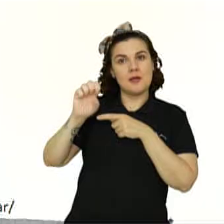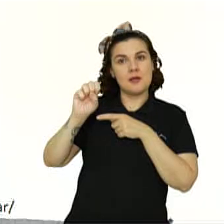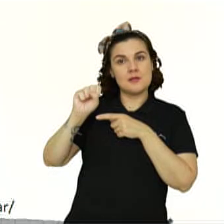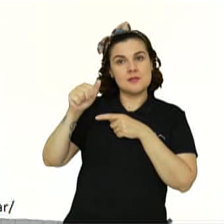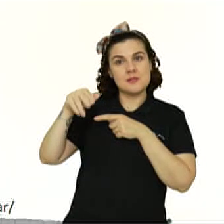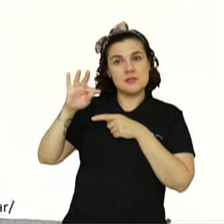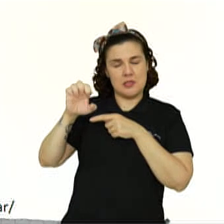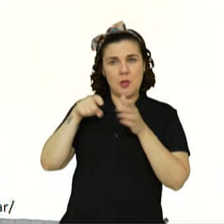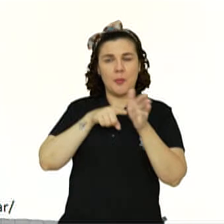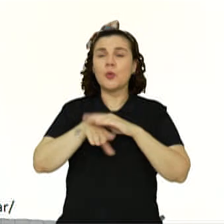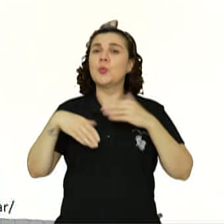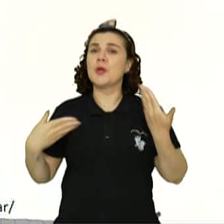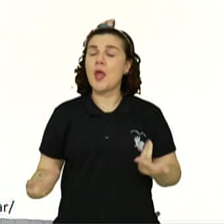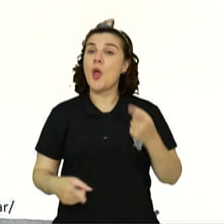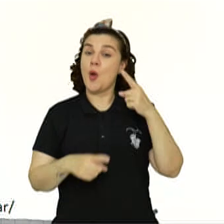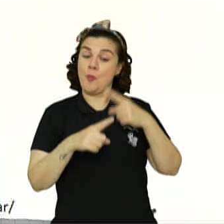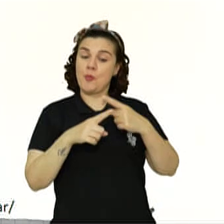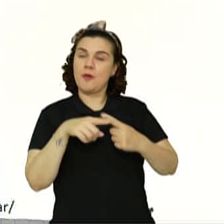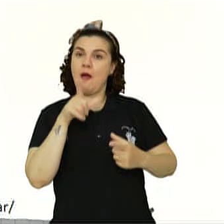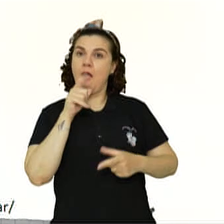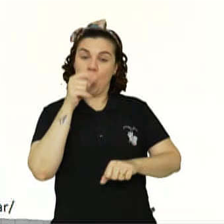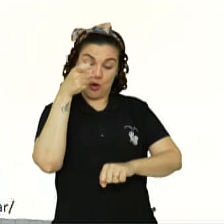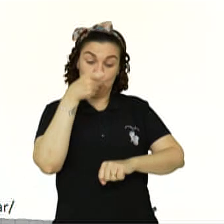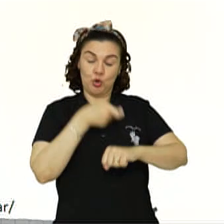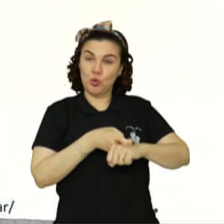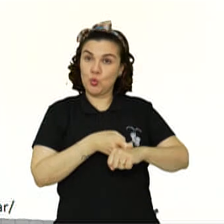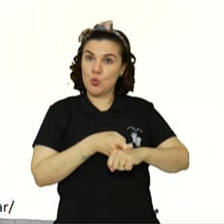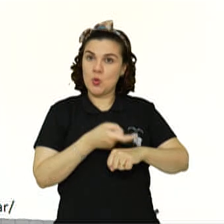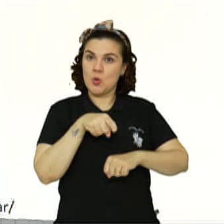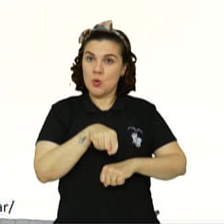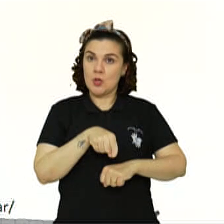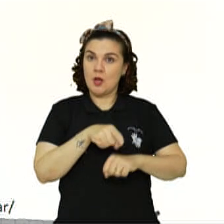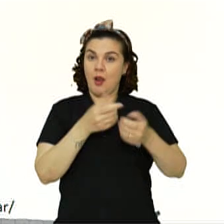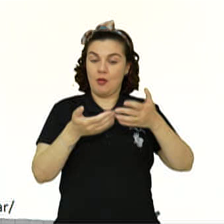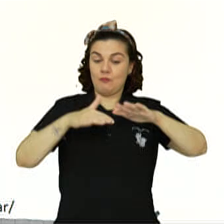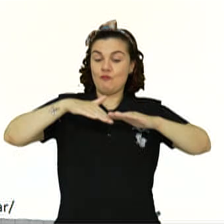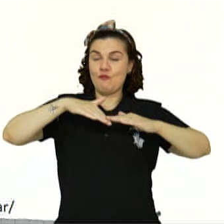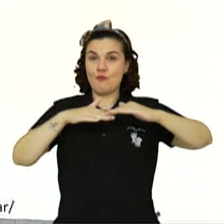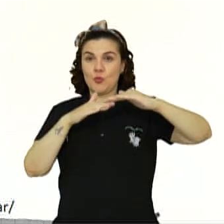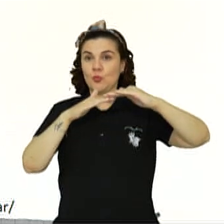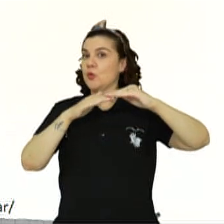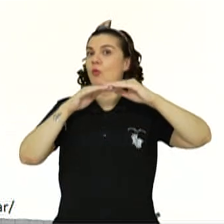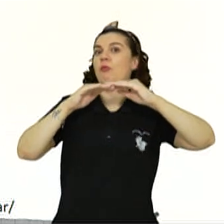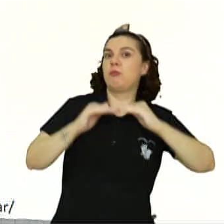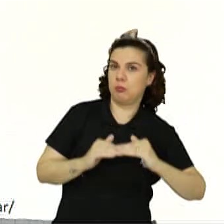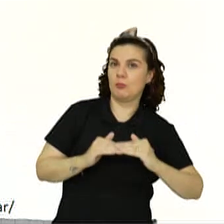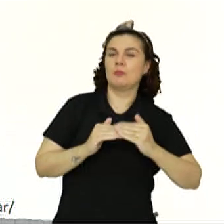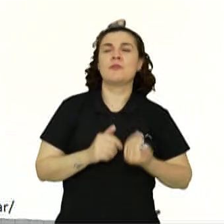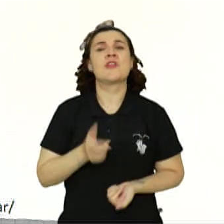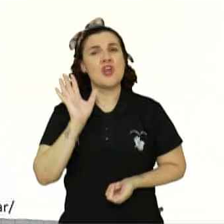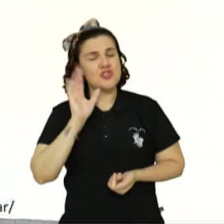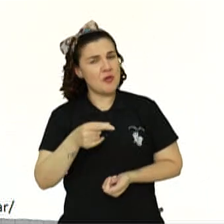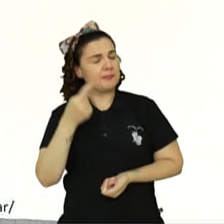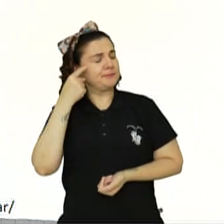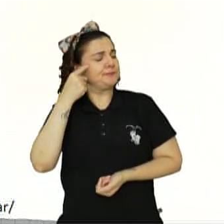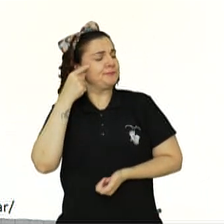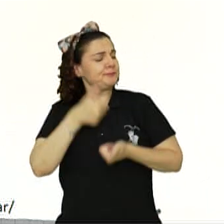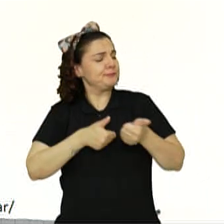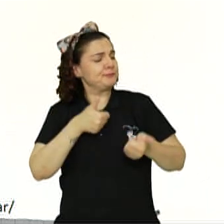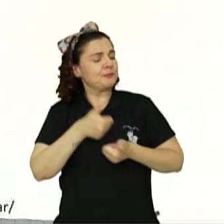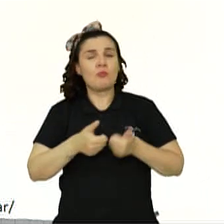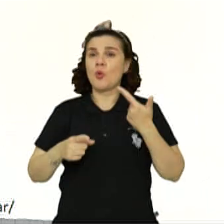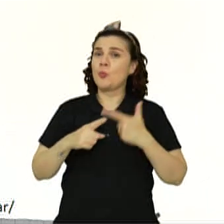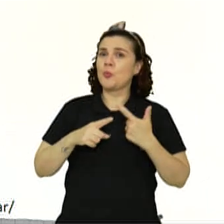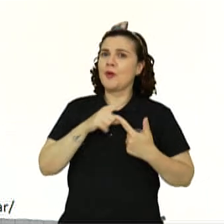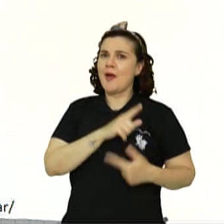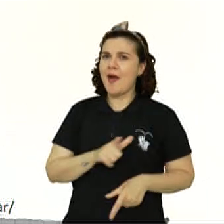assim: por que a água congelada flutua em vez de afundar? Vocês já se perguntaram por